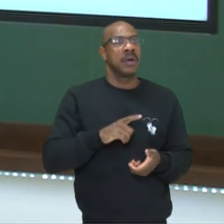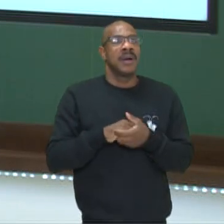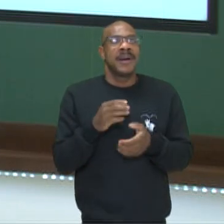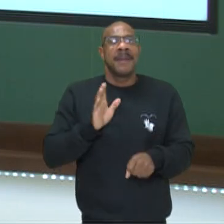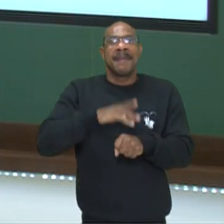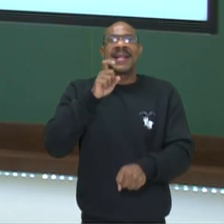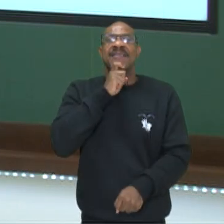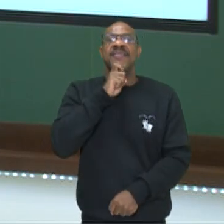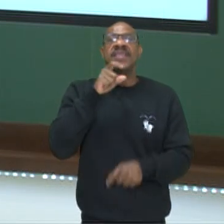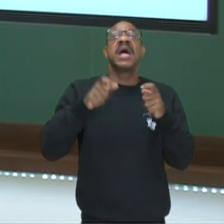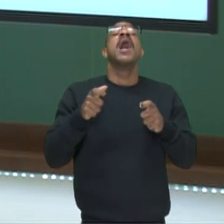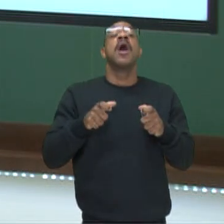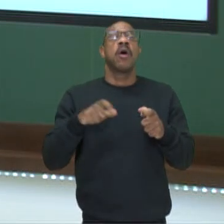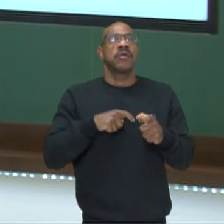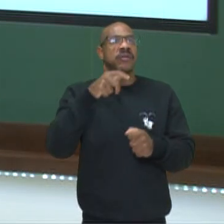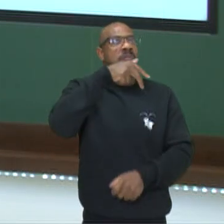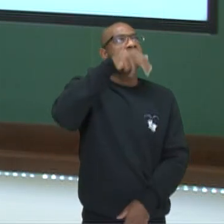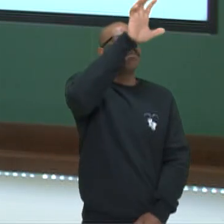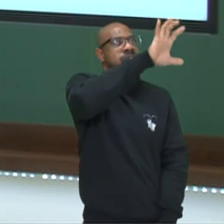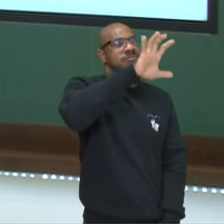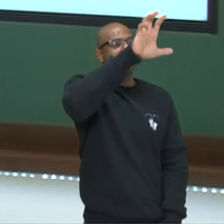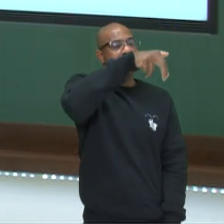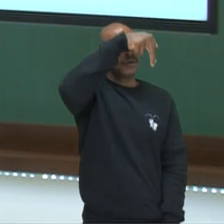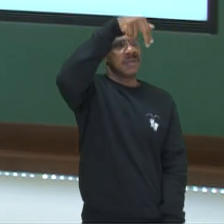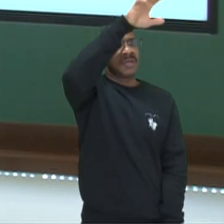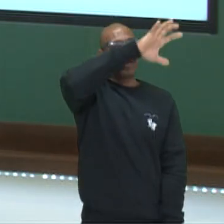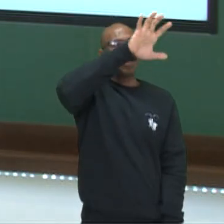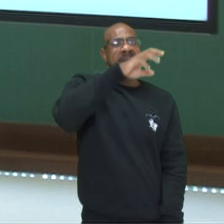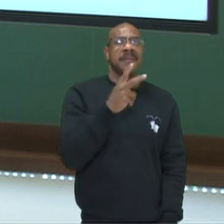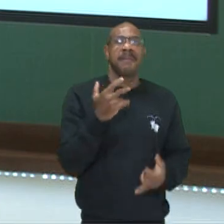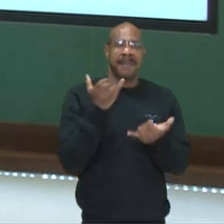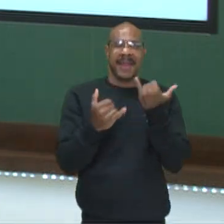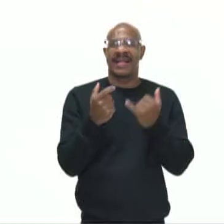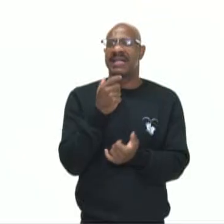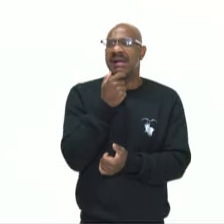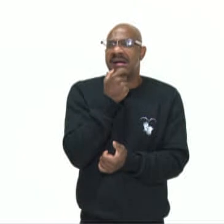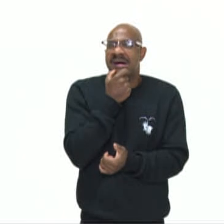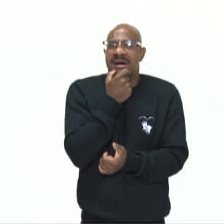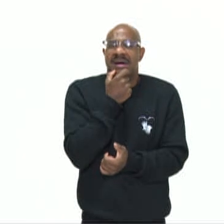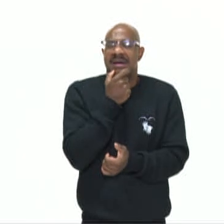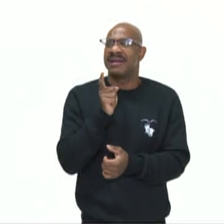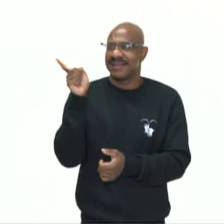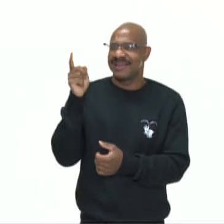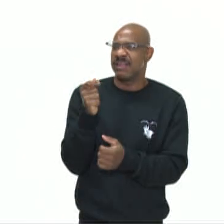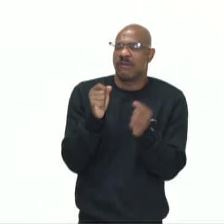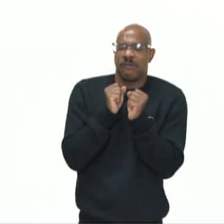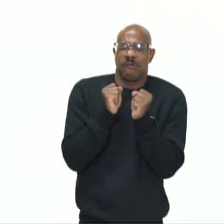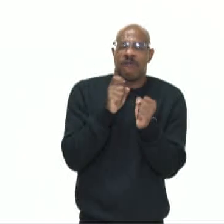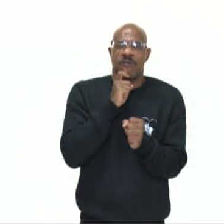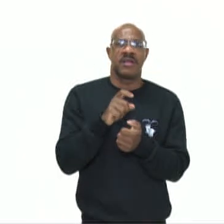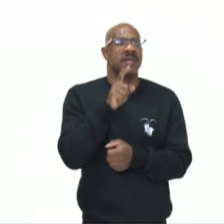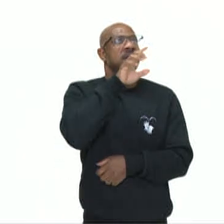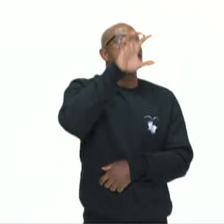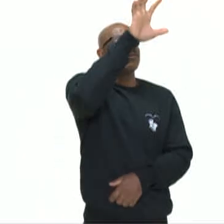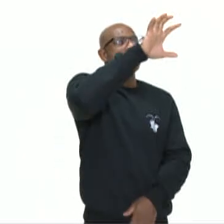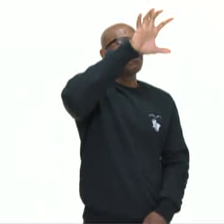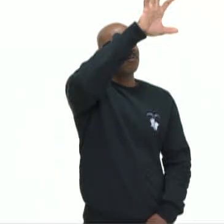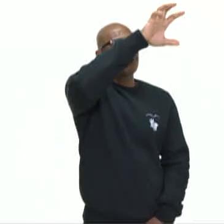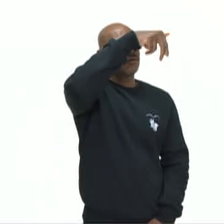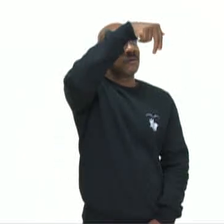frio, então essa região tinha um clima mais parecido com a Inglaterra, e a ausência de metais preciosos nessa colônia do